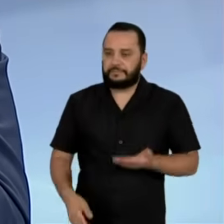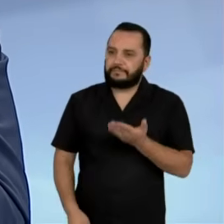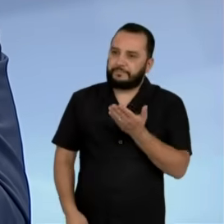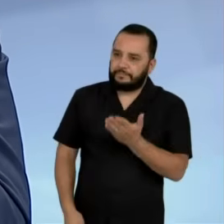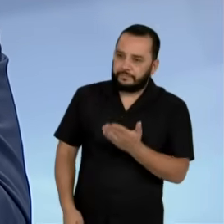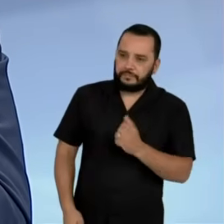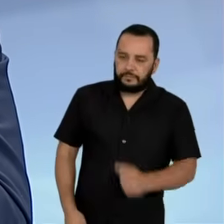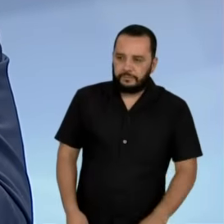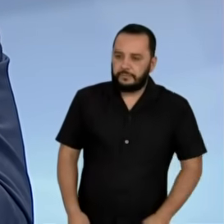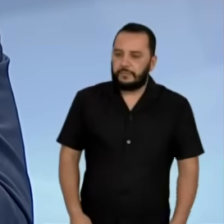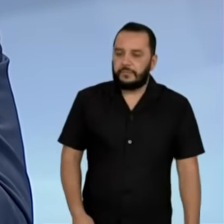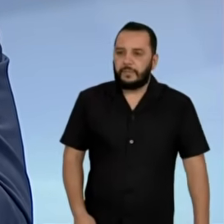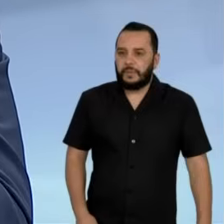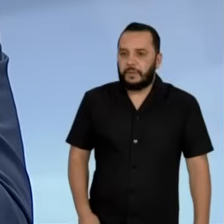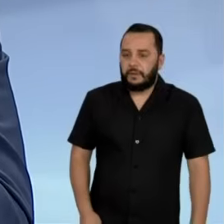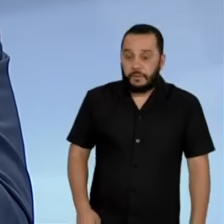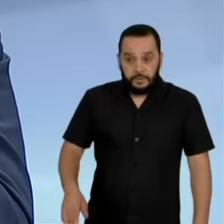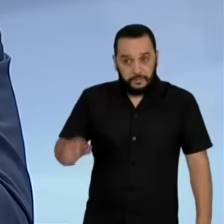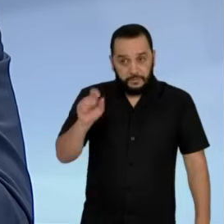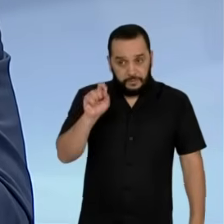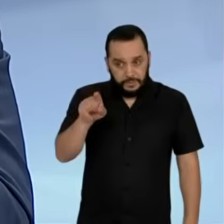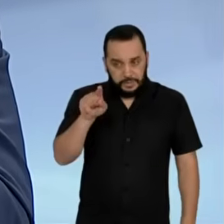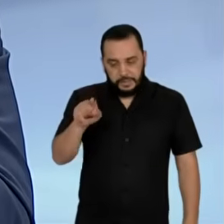vocês terem passado por